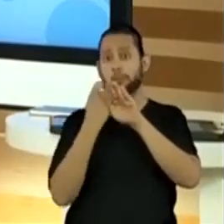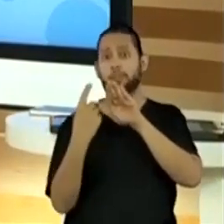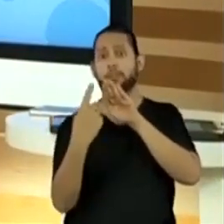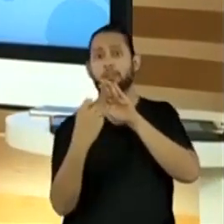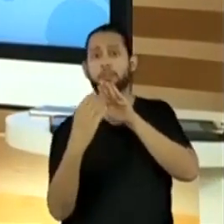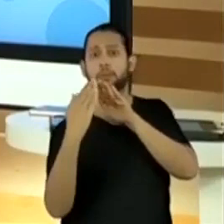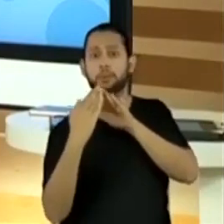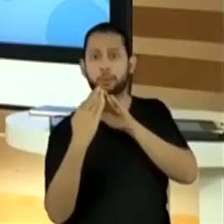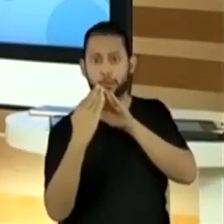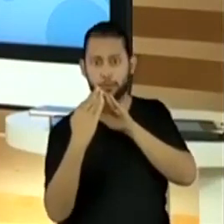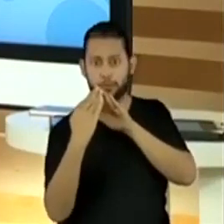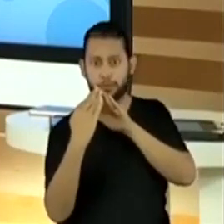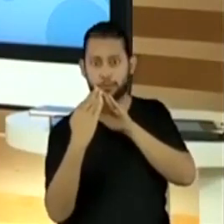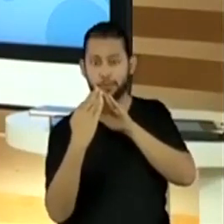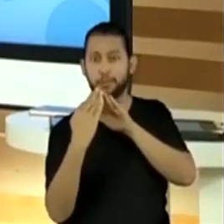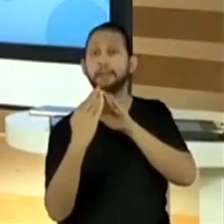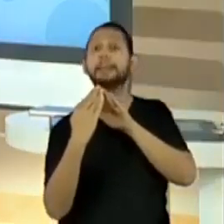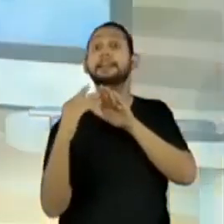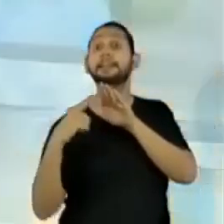uma face,